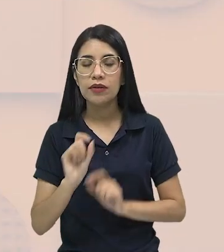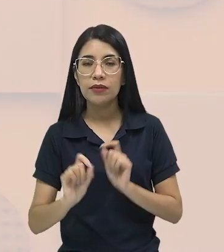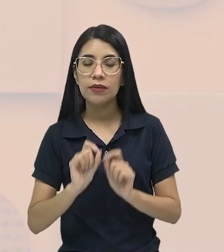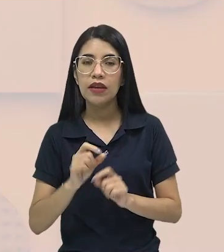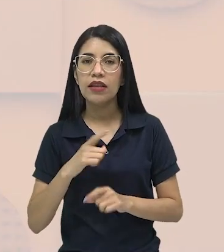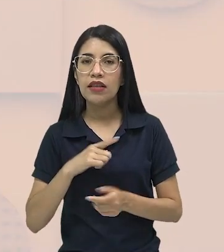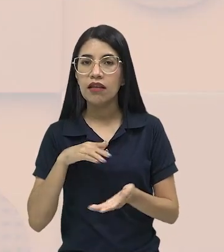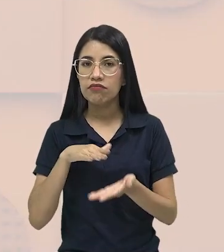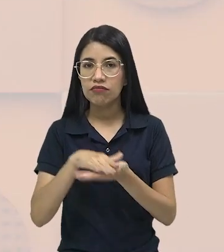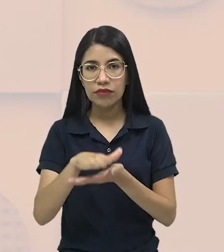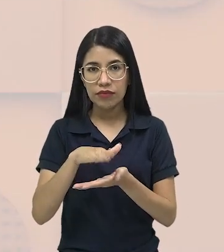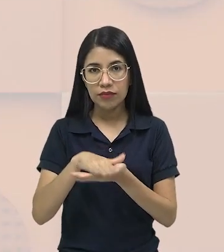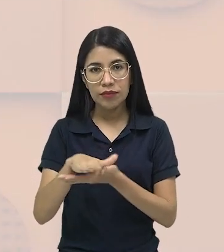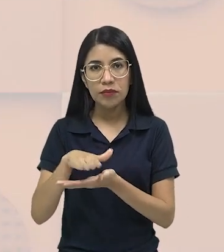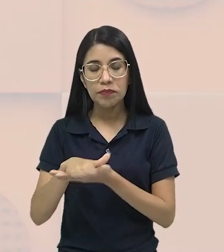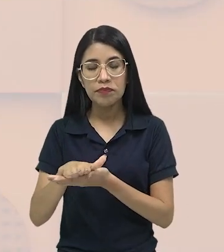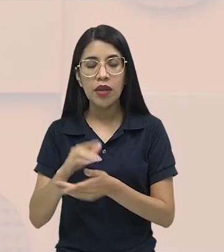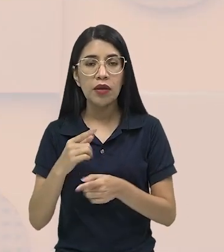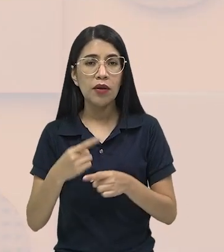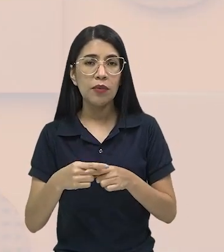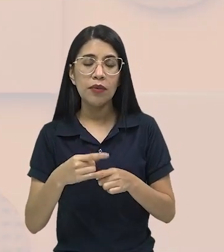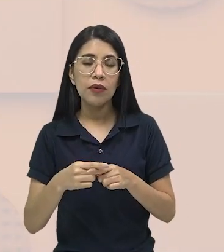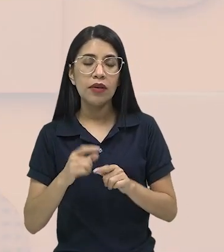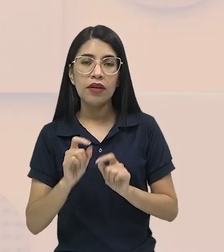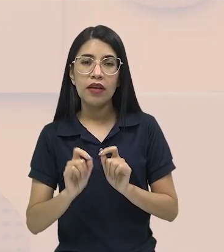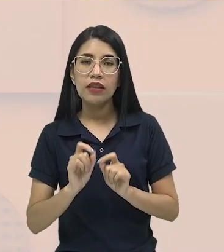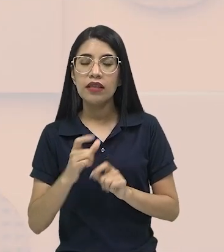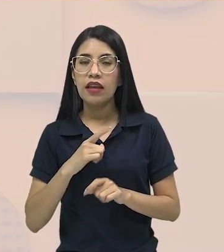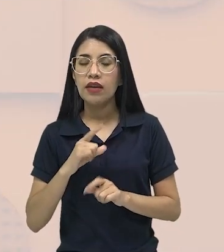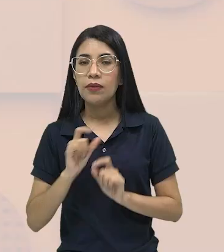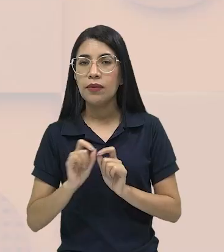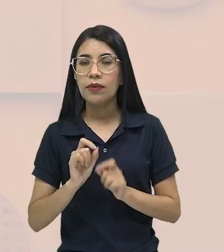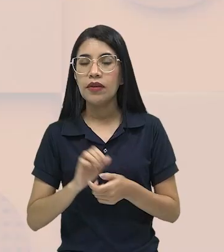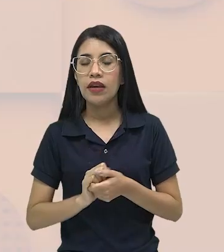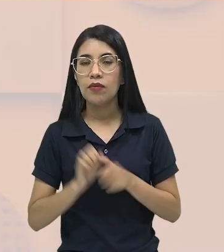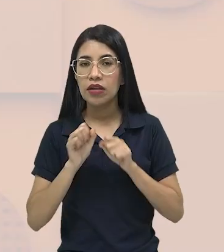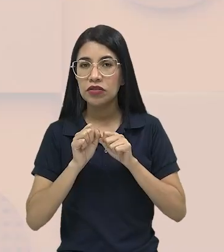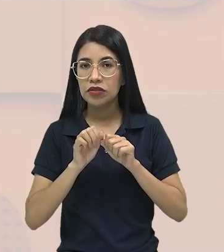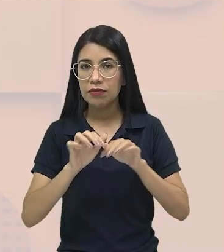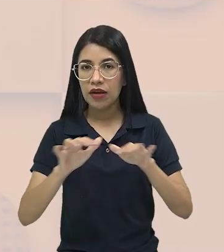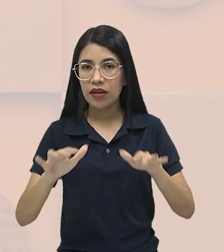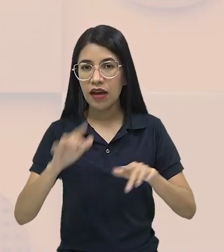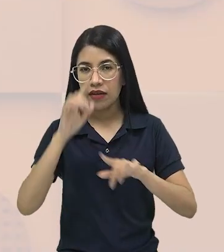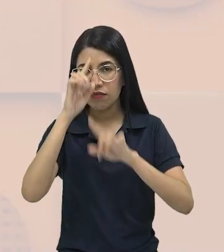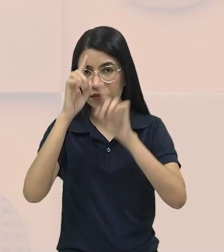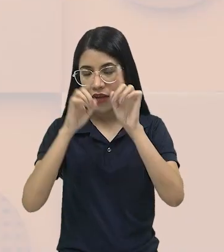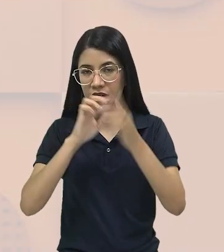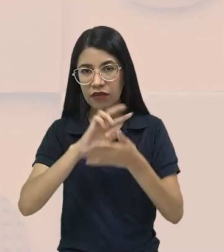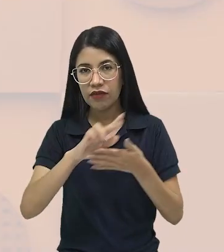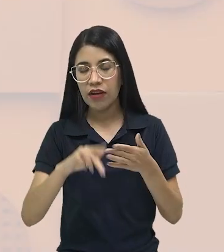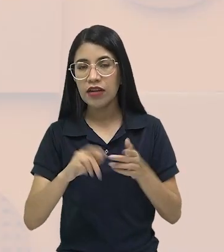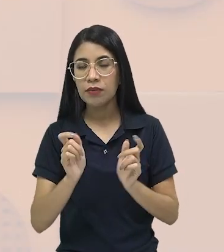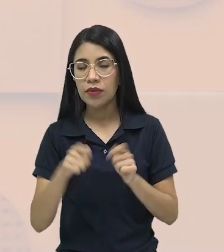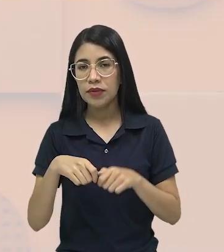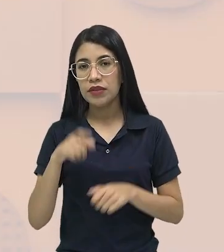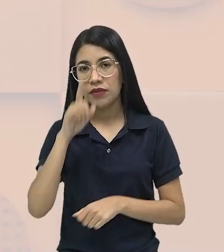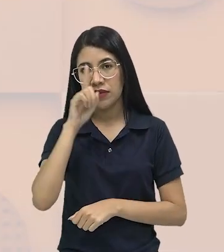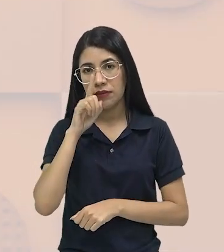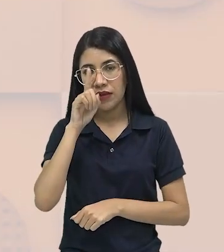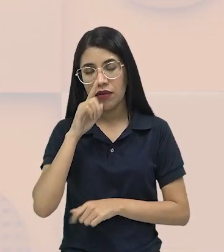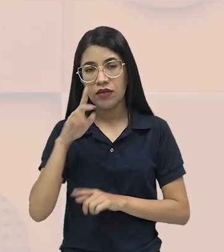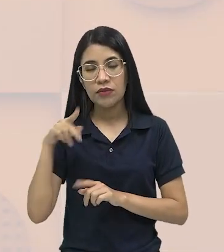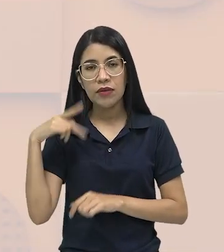de ter imprensa. Por quê? Porque isso daí geraria, né, uma difusão de ideias que poderia ser perigoso para a